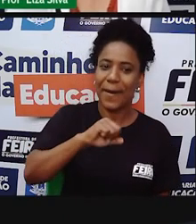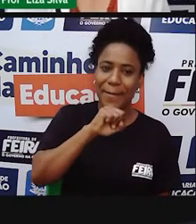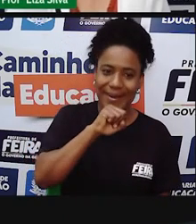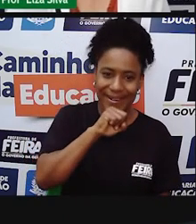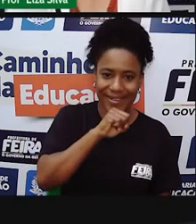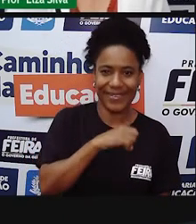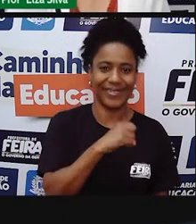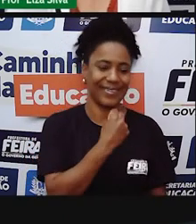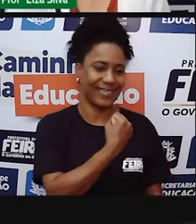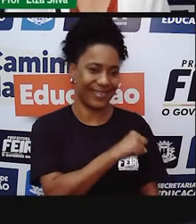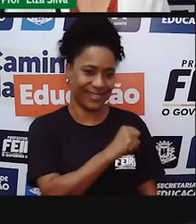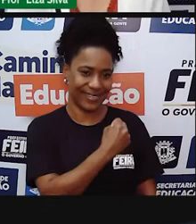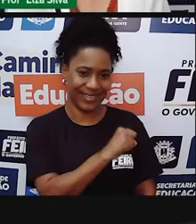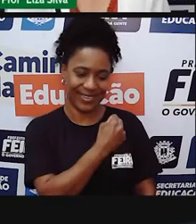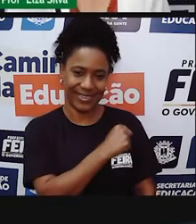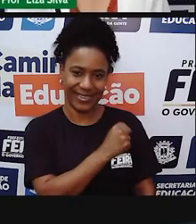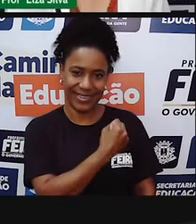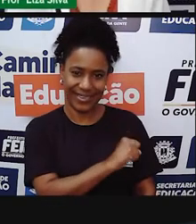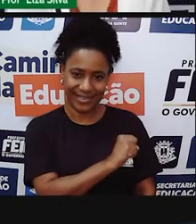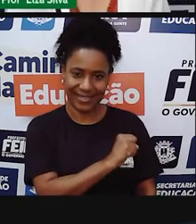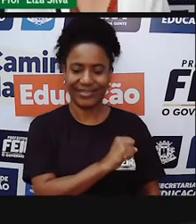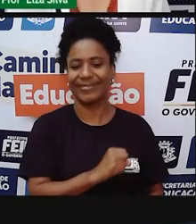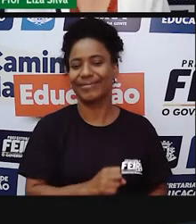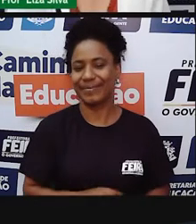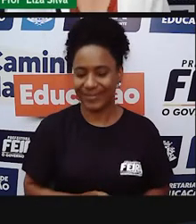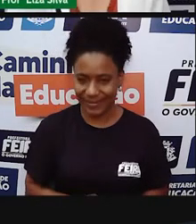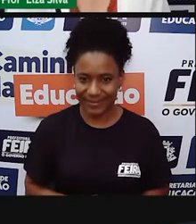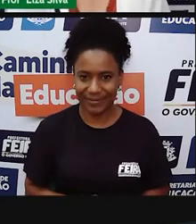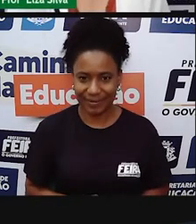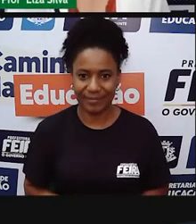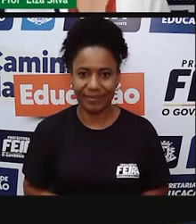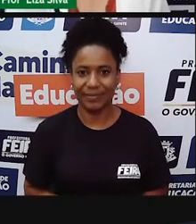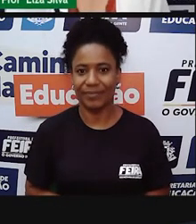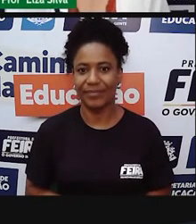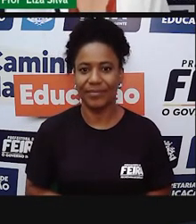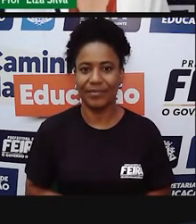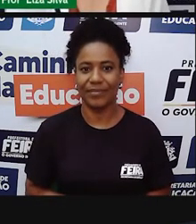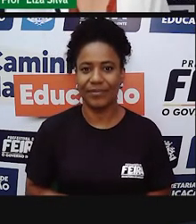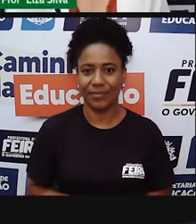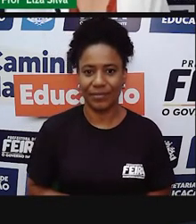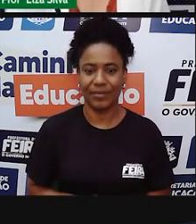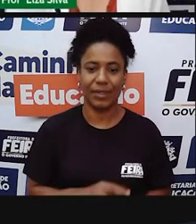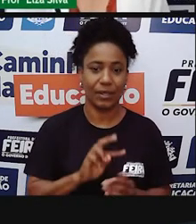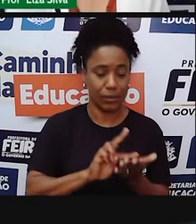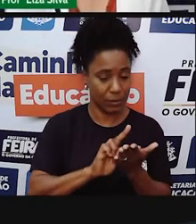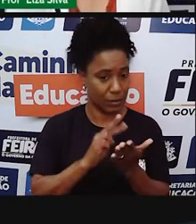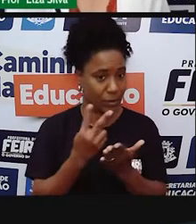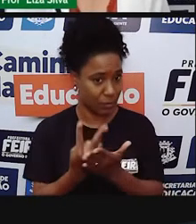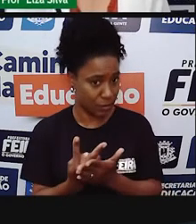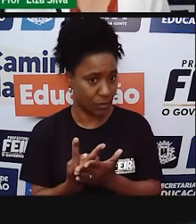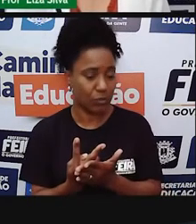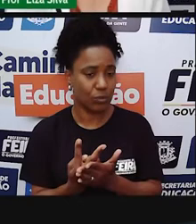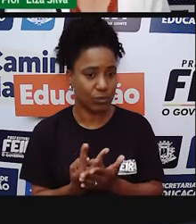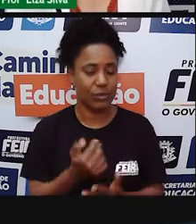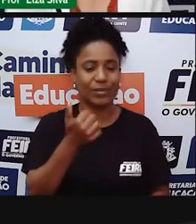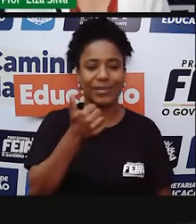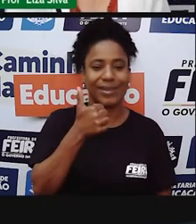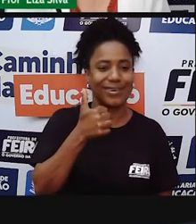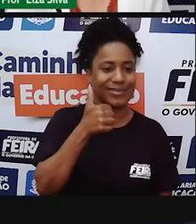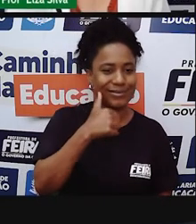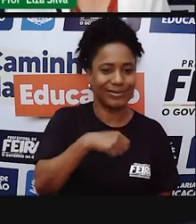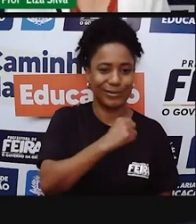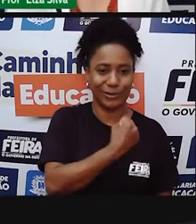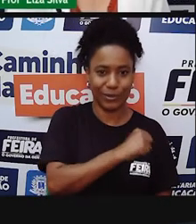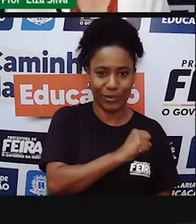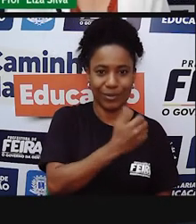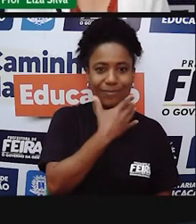de lei, porque casou, papel, isso aqui, acabou virando pai e mãe junto. Então, father-in-law é o sogro e mother-in-law a